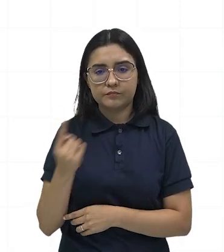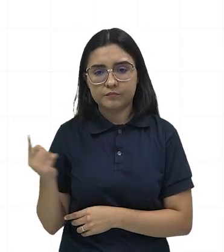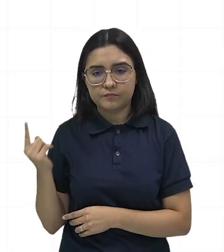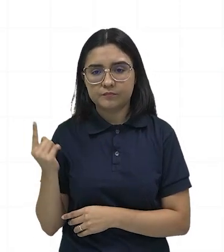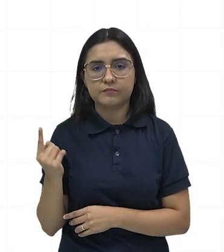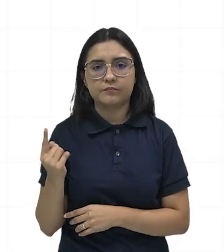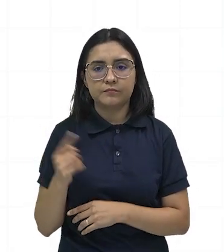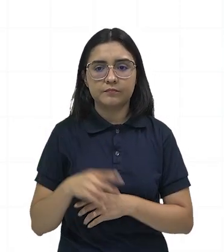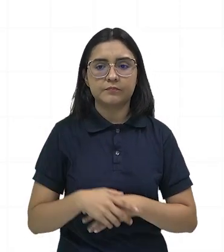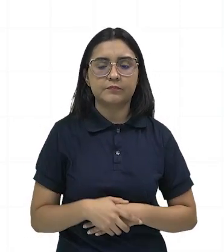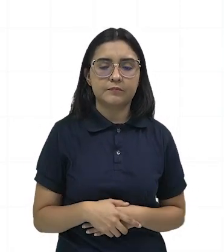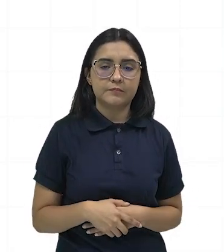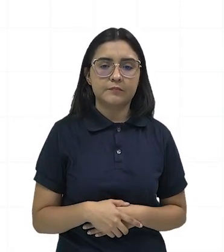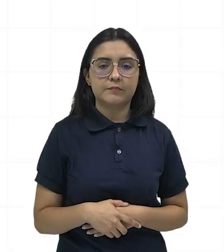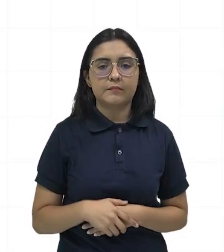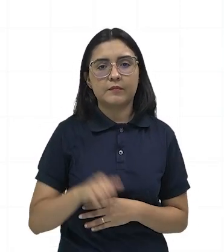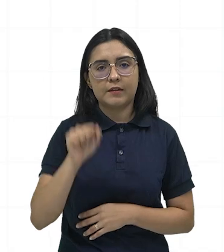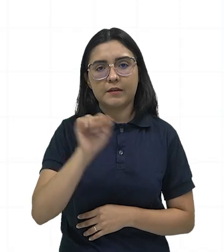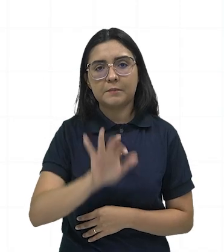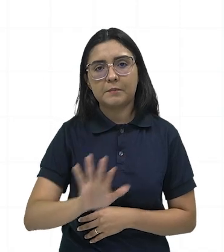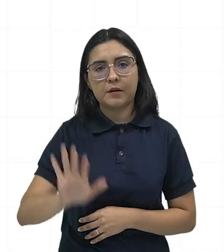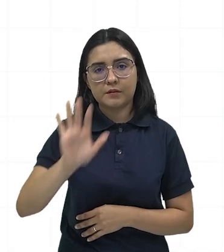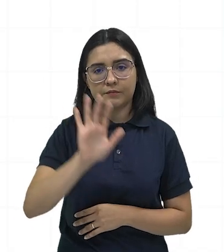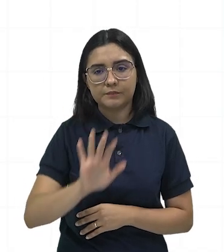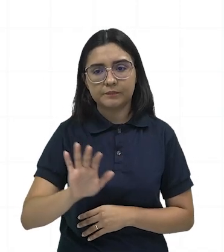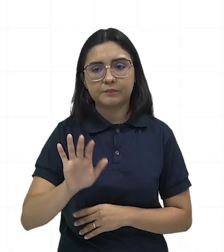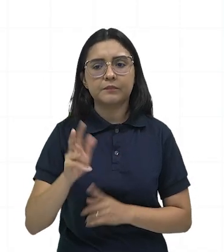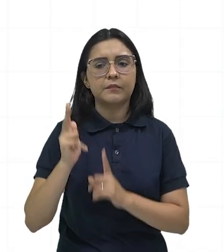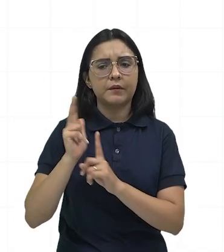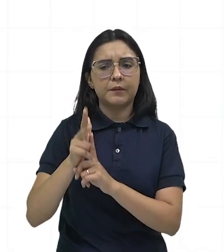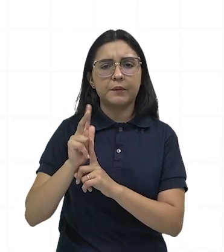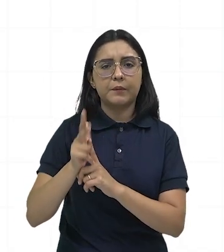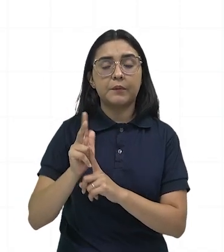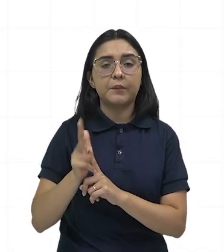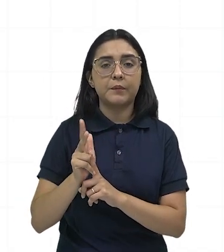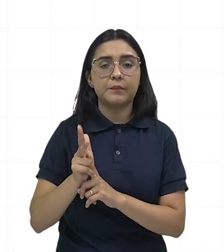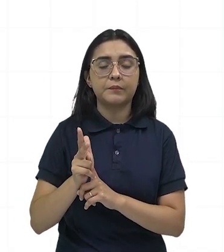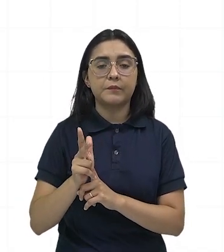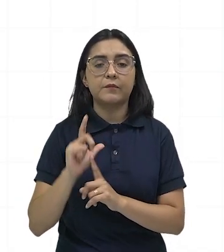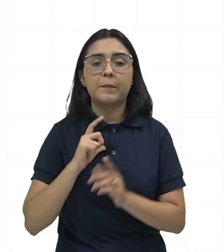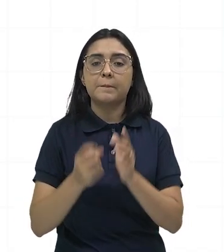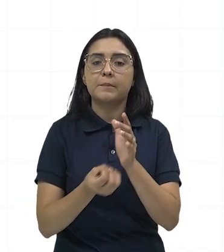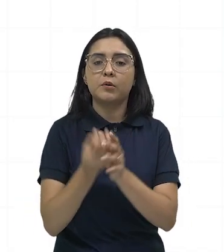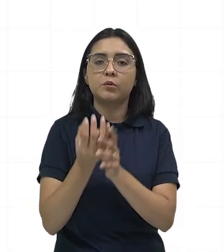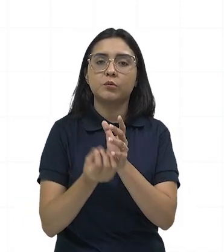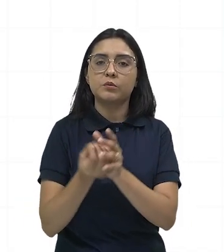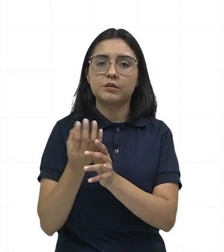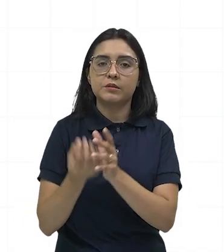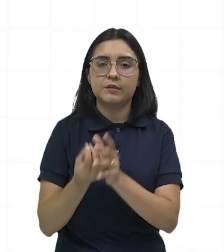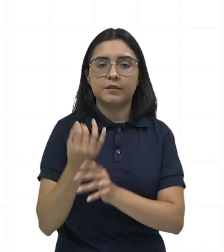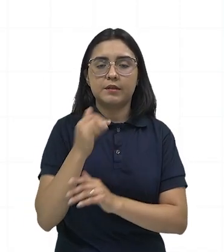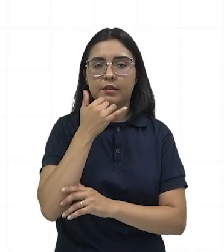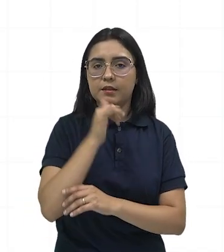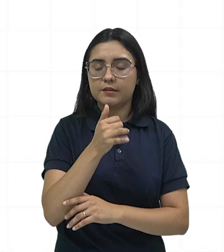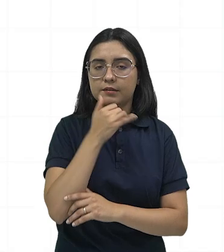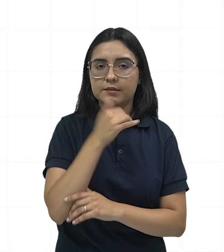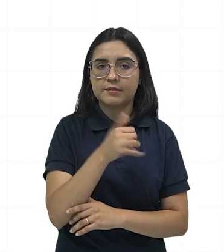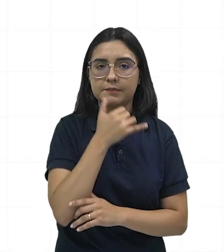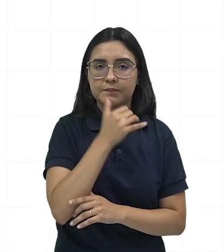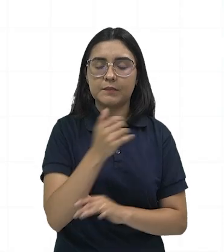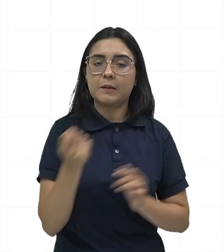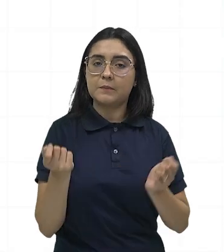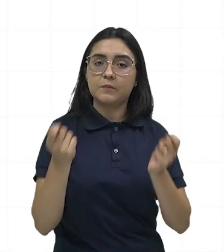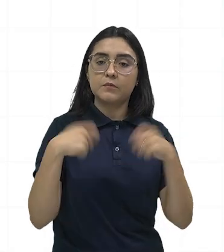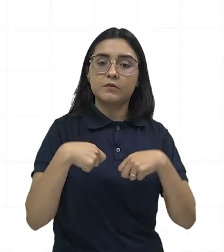turbinas que a gente enxerga aí na foto, é que vai gerar eletricidade. E isso é possível de